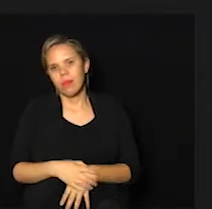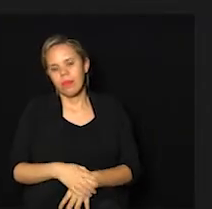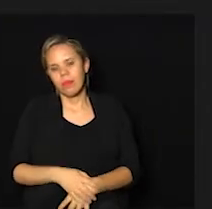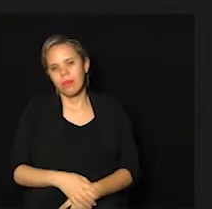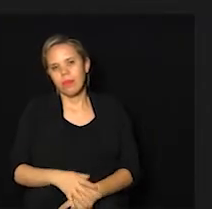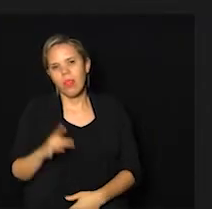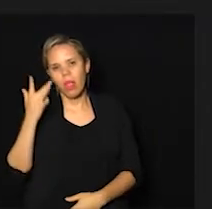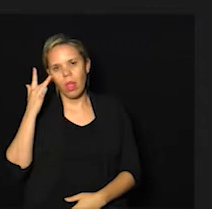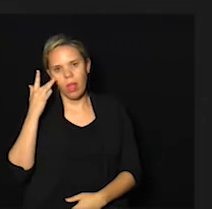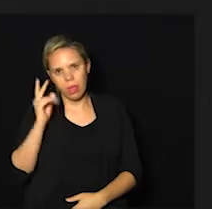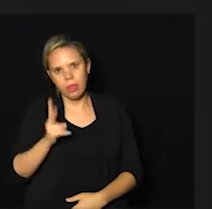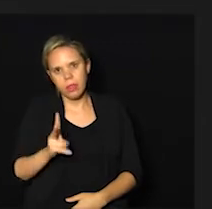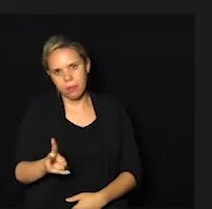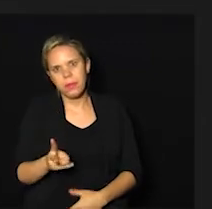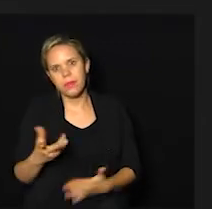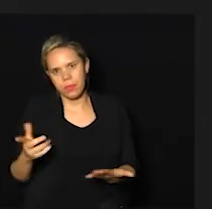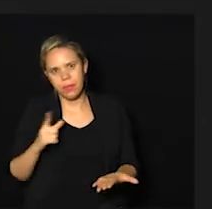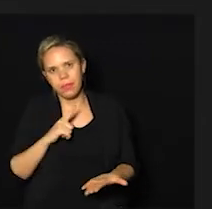Ah, eu acho que